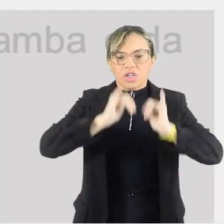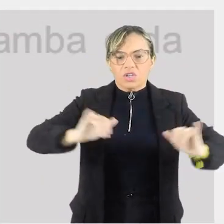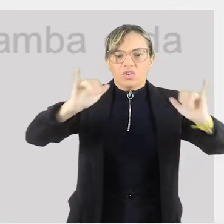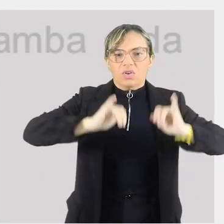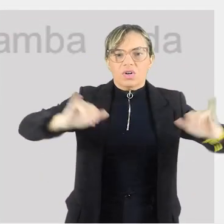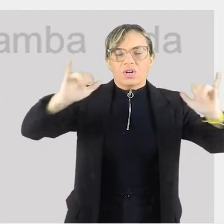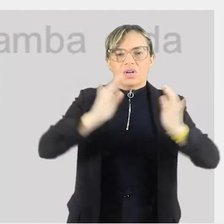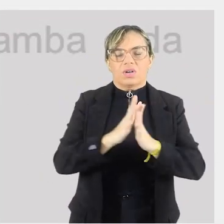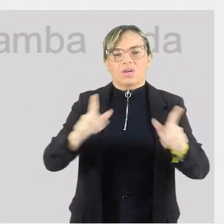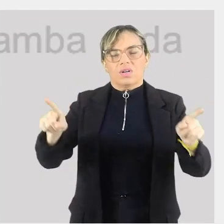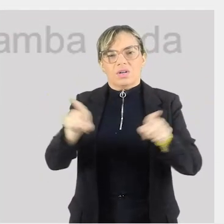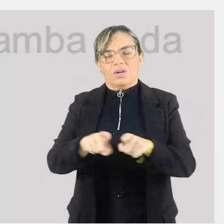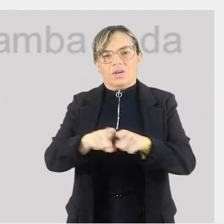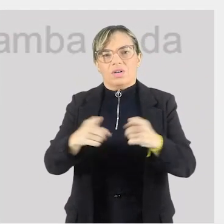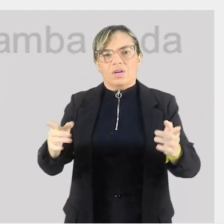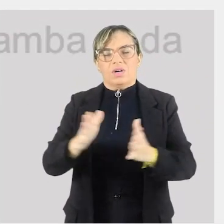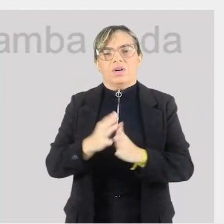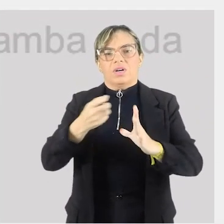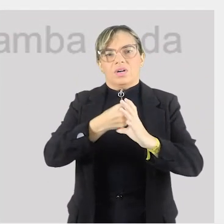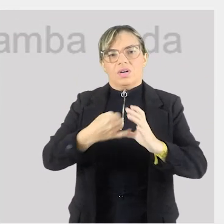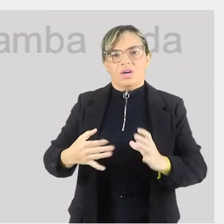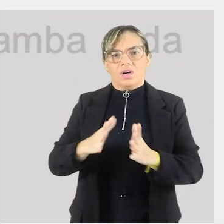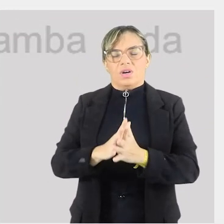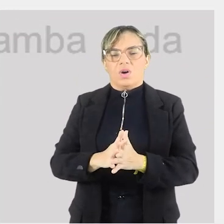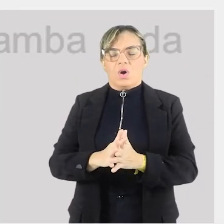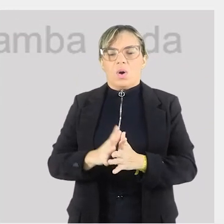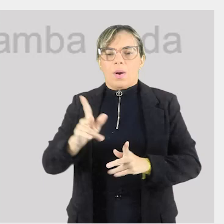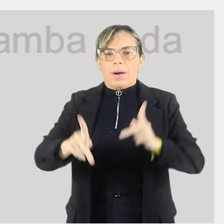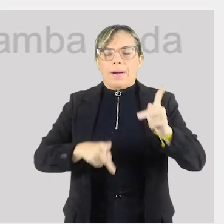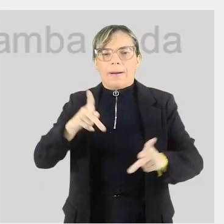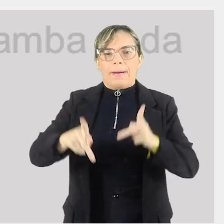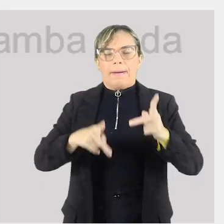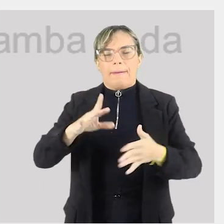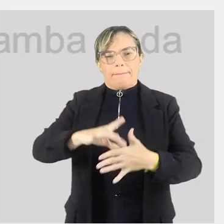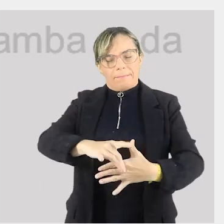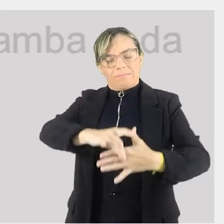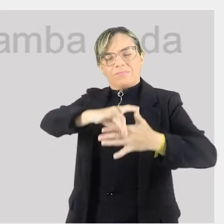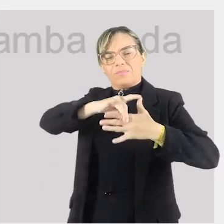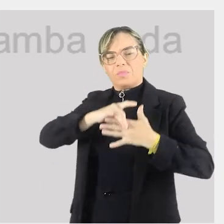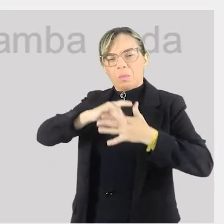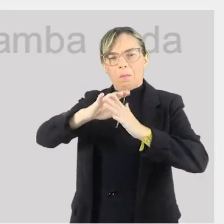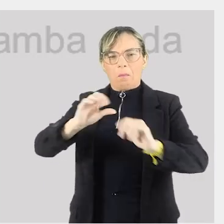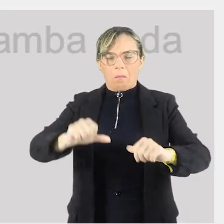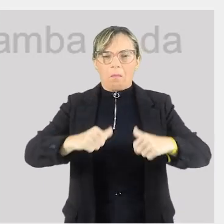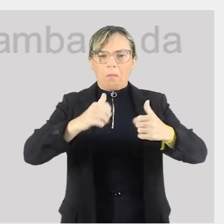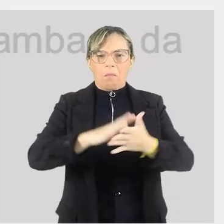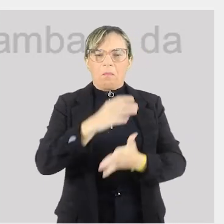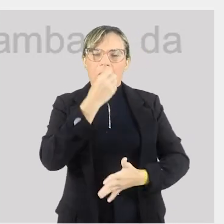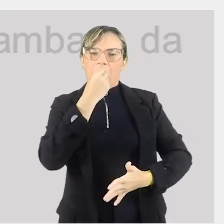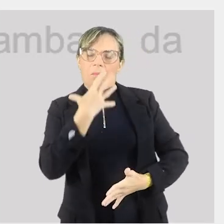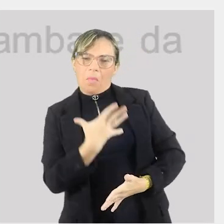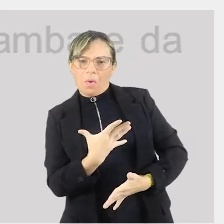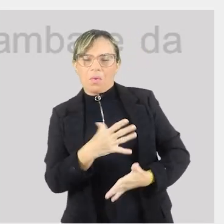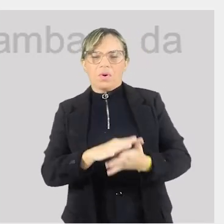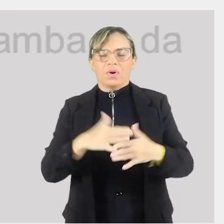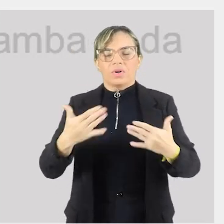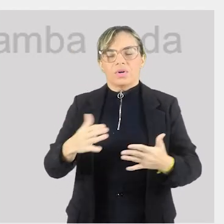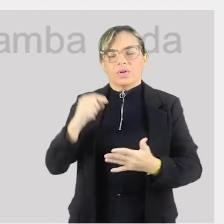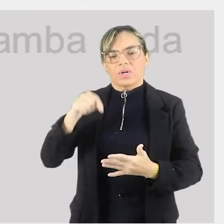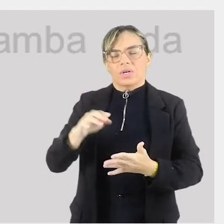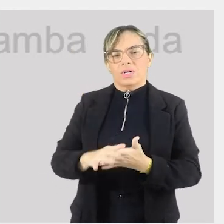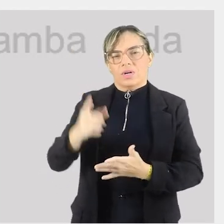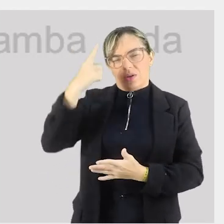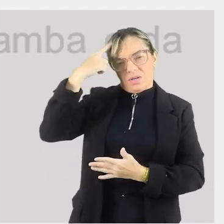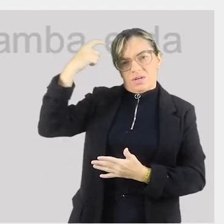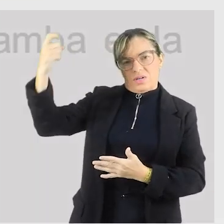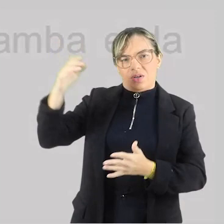verdade, o estilo populista varguista, a liderança carismática, e reforçar até mesmo a ideia do homem